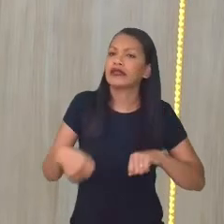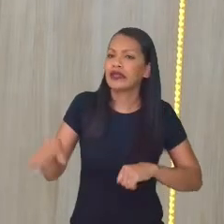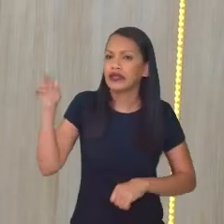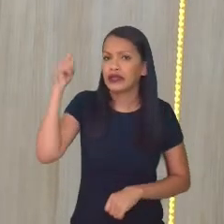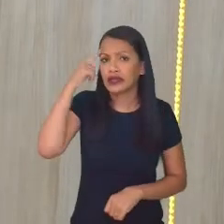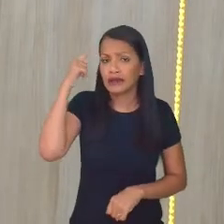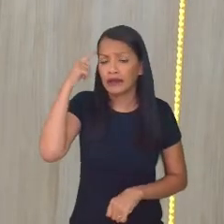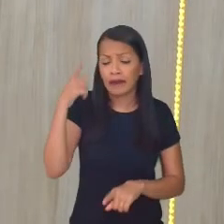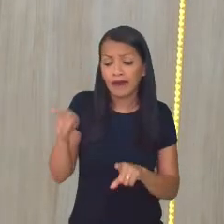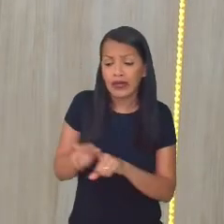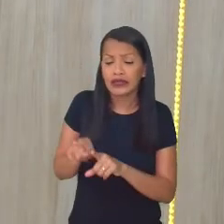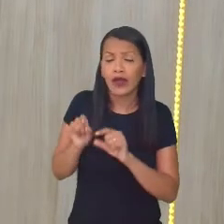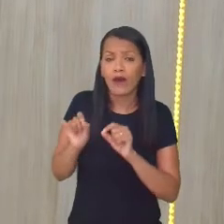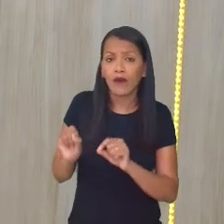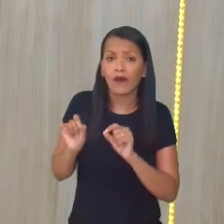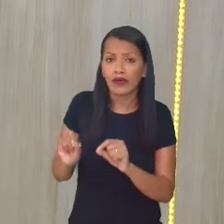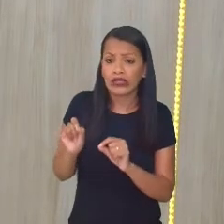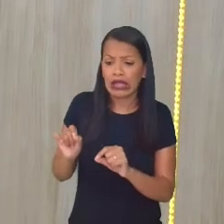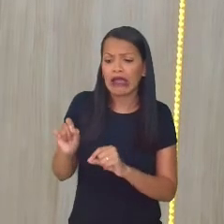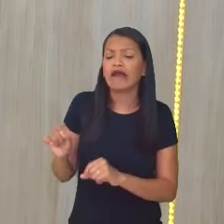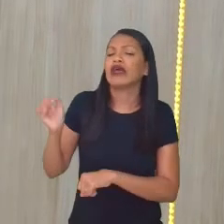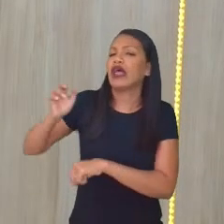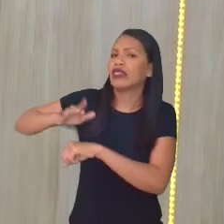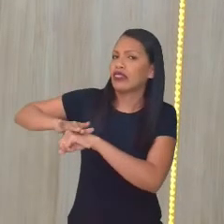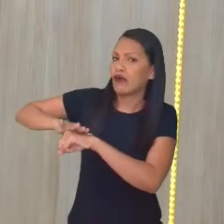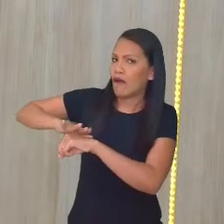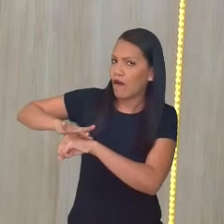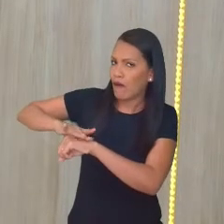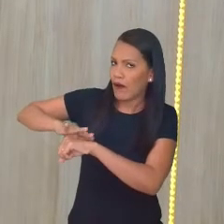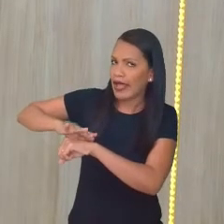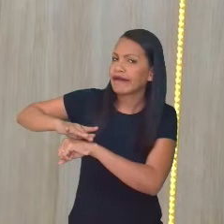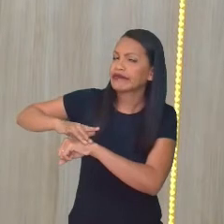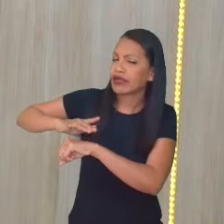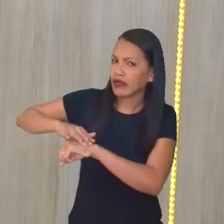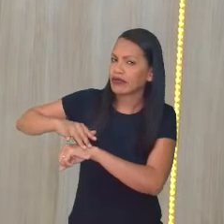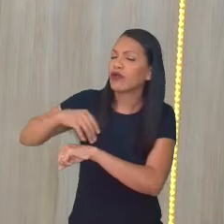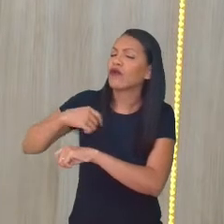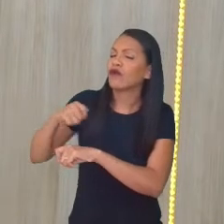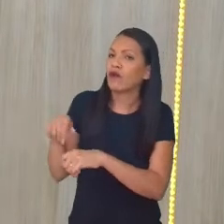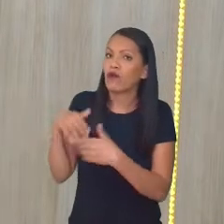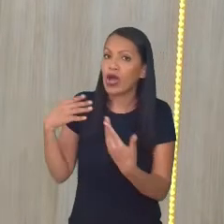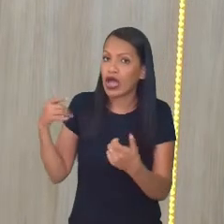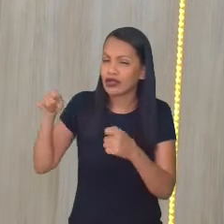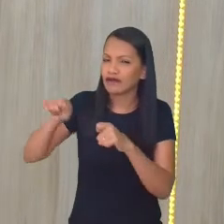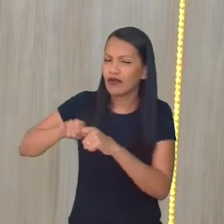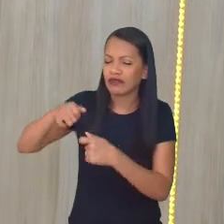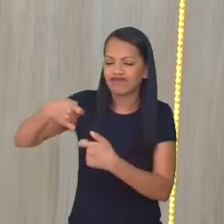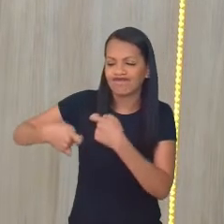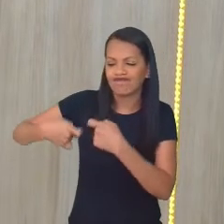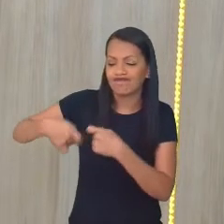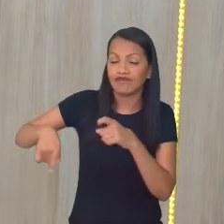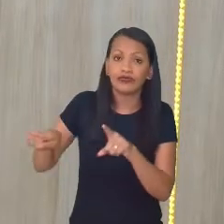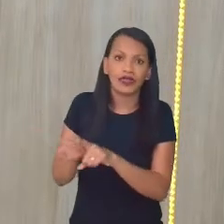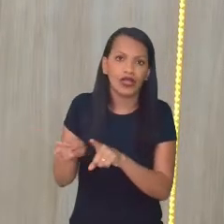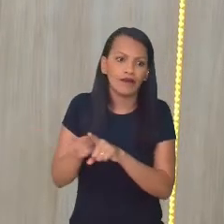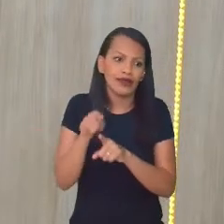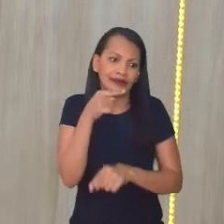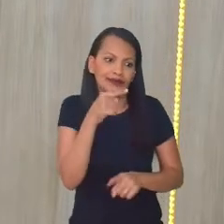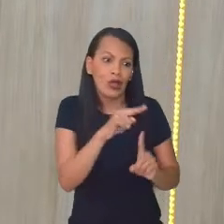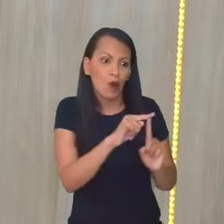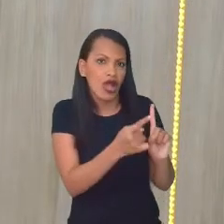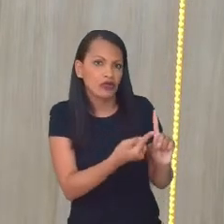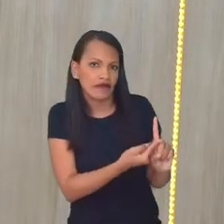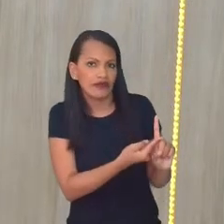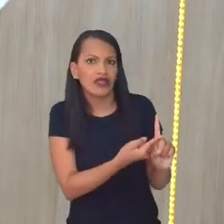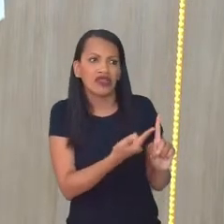também pensar na questão das infecções sexualmente transmissíveis e também uma gravidez